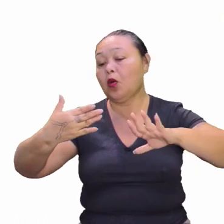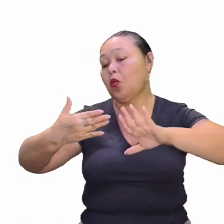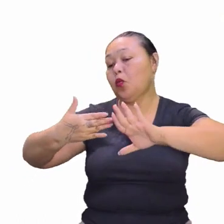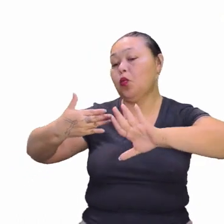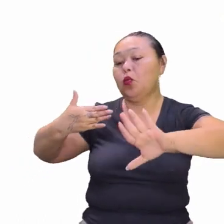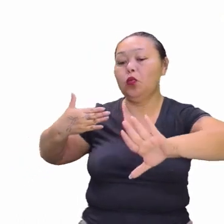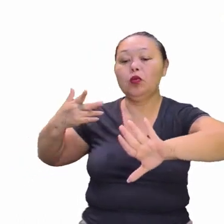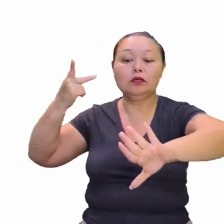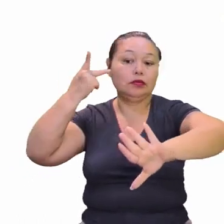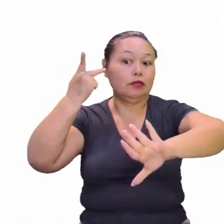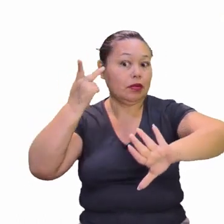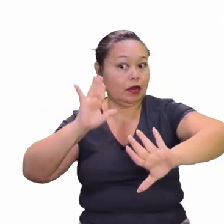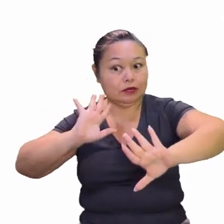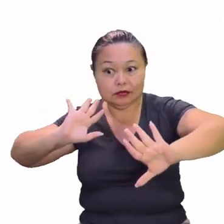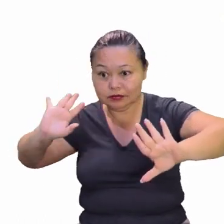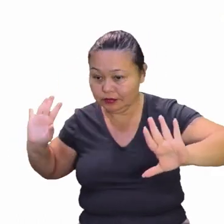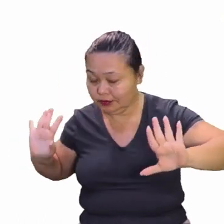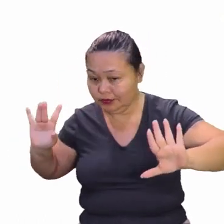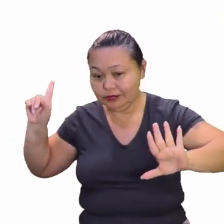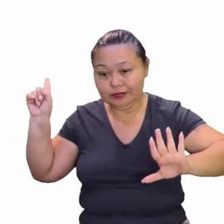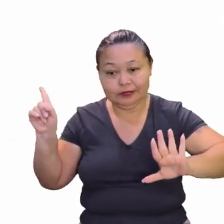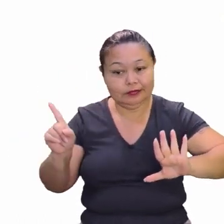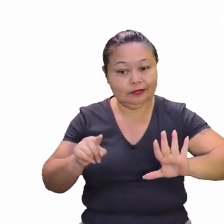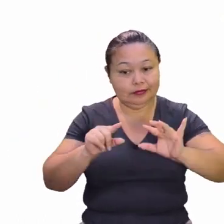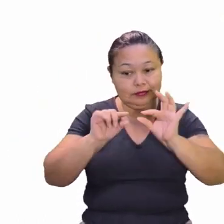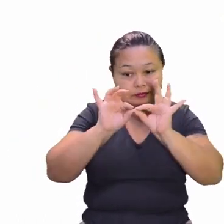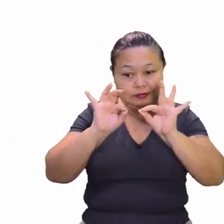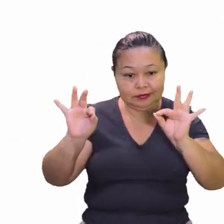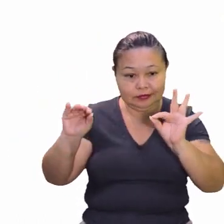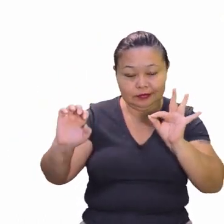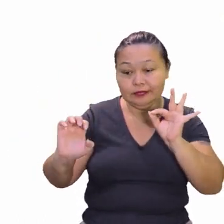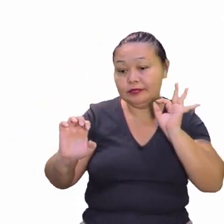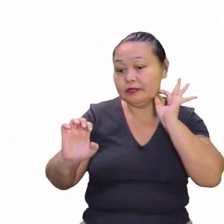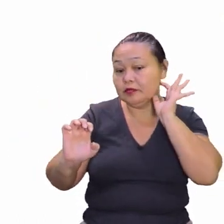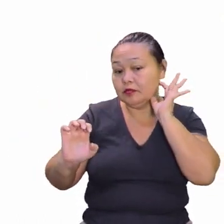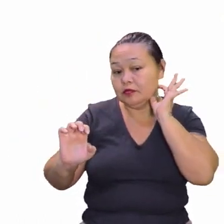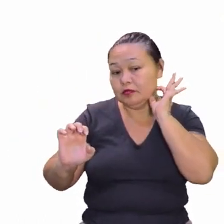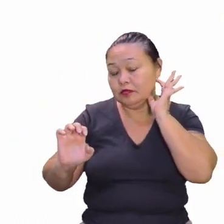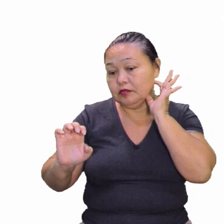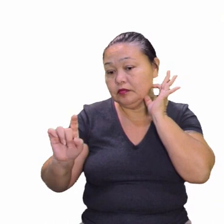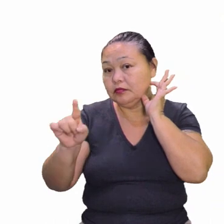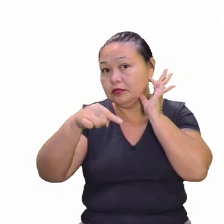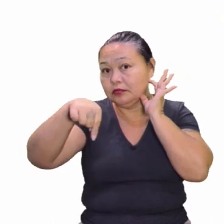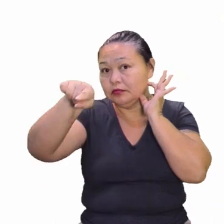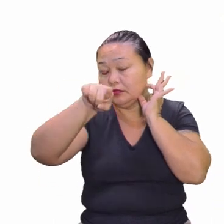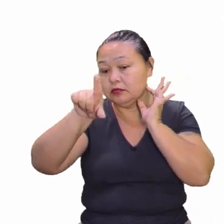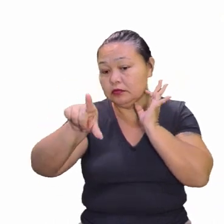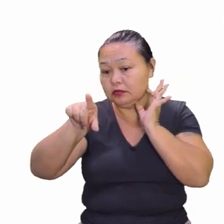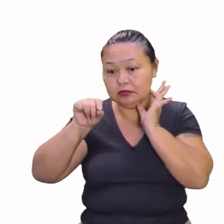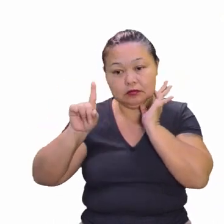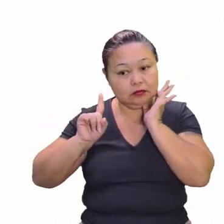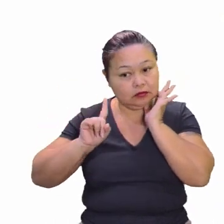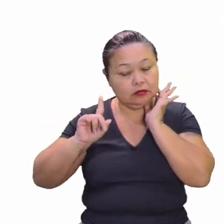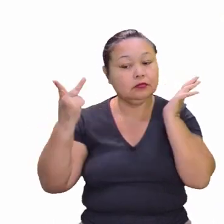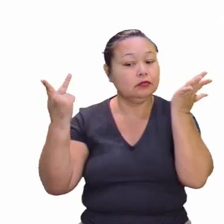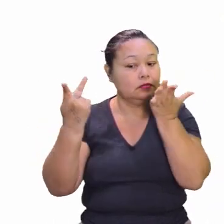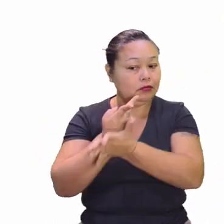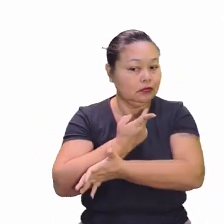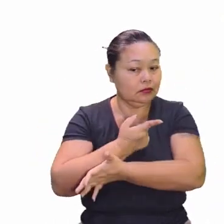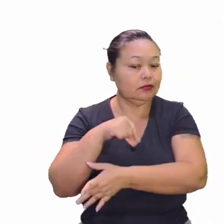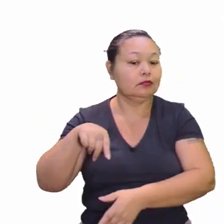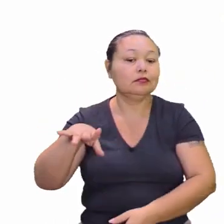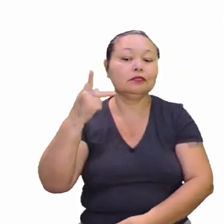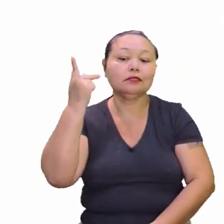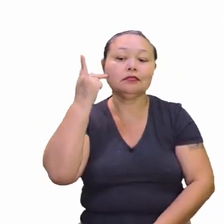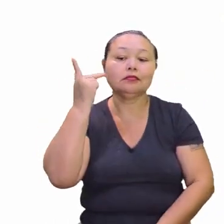longe ainda de competir com São Paulo. Então, essa alternativa, eu tenho certeza, professor Jorge, que ninguém marcou acerca